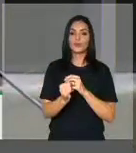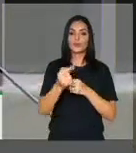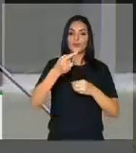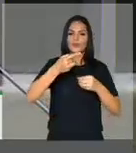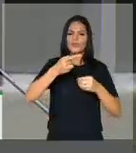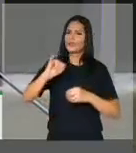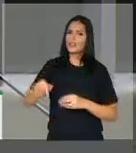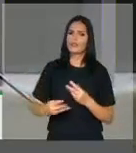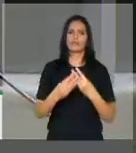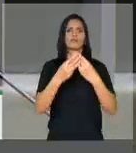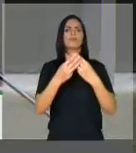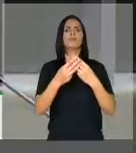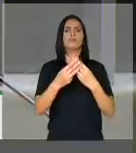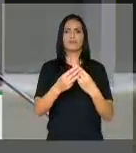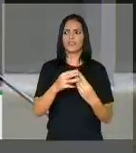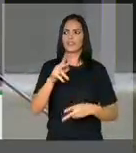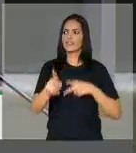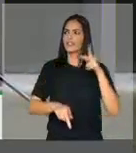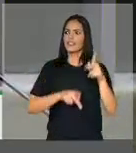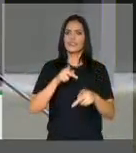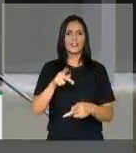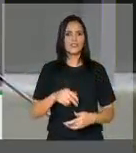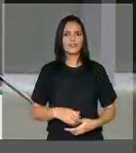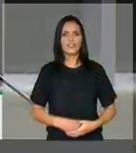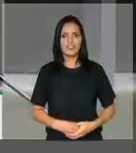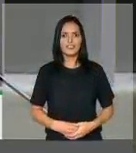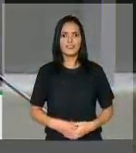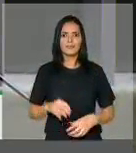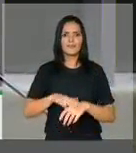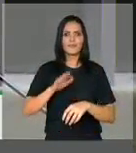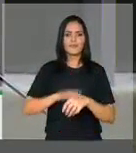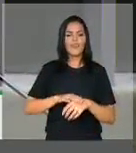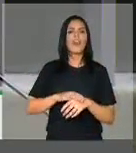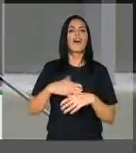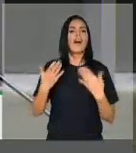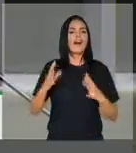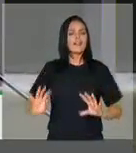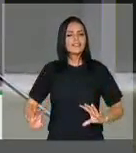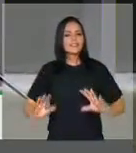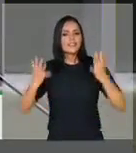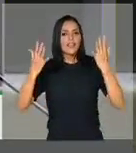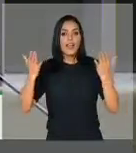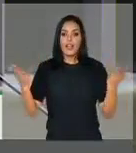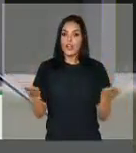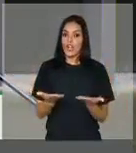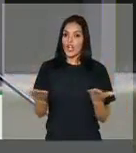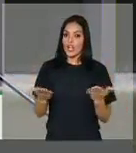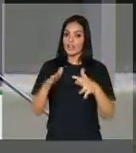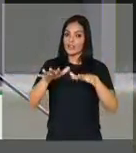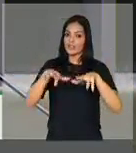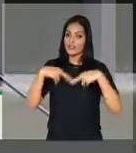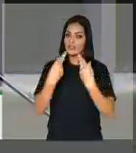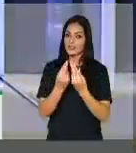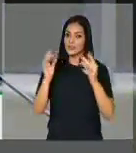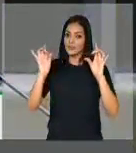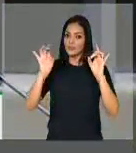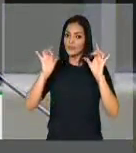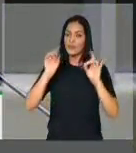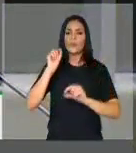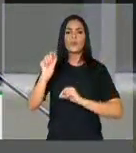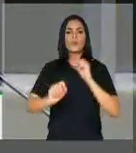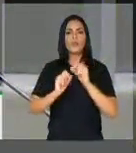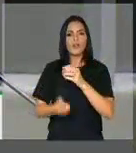do povo brasileiro, tem o elevado privilégio de celebrar nesta sessão solene